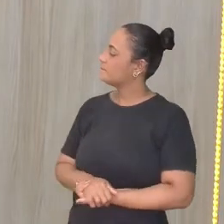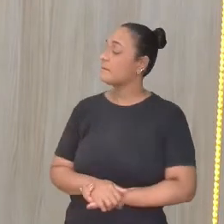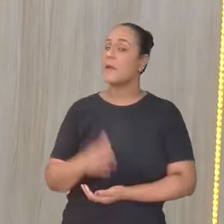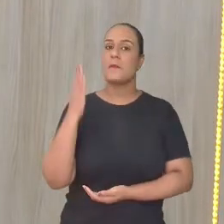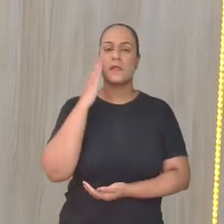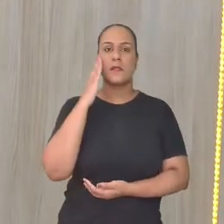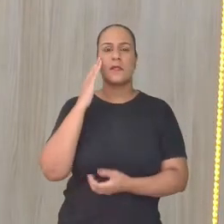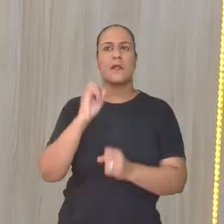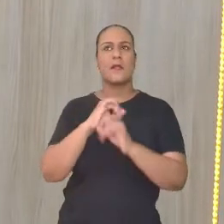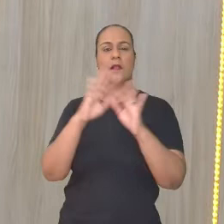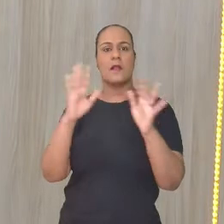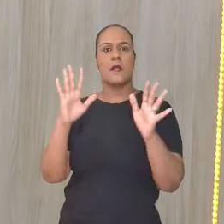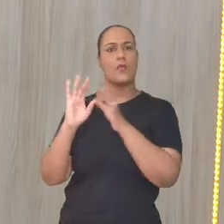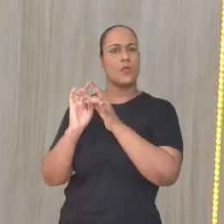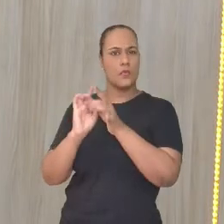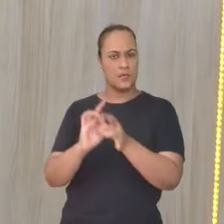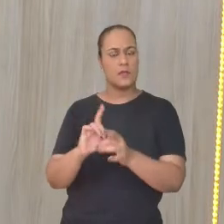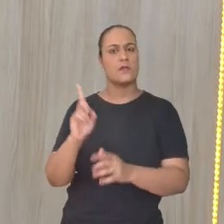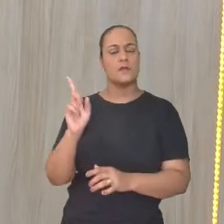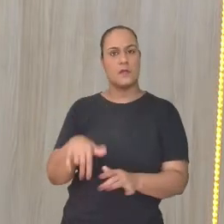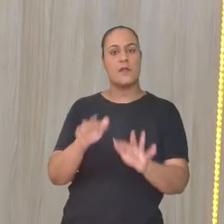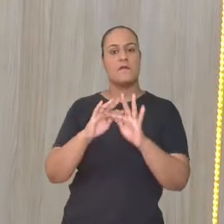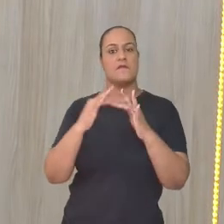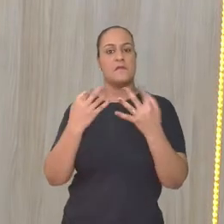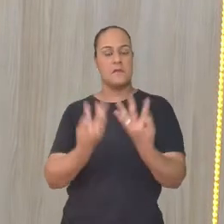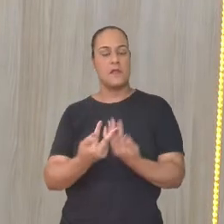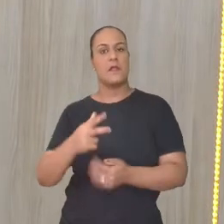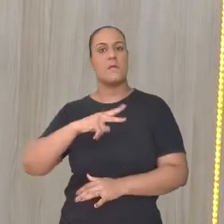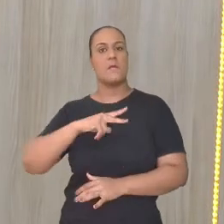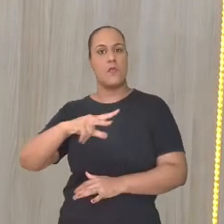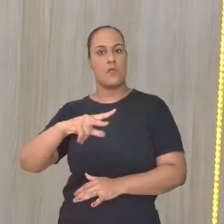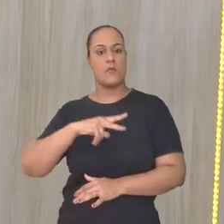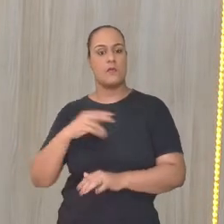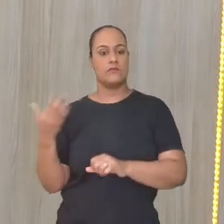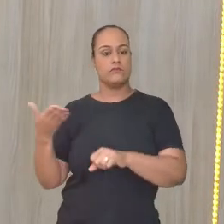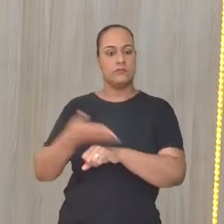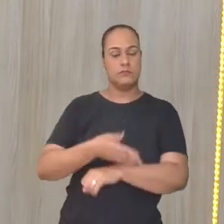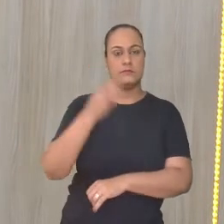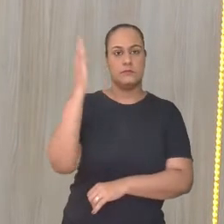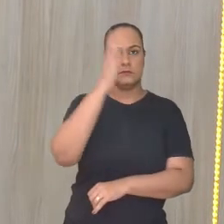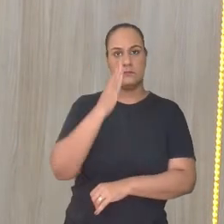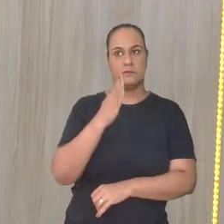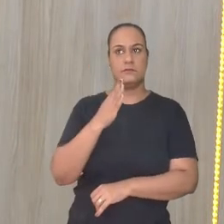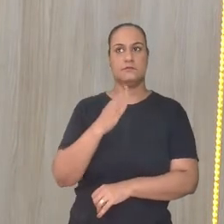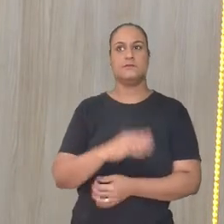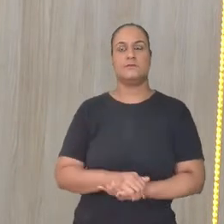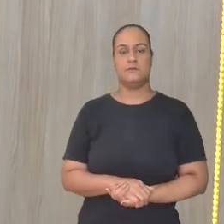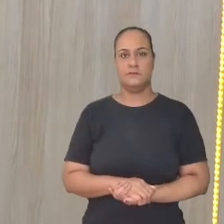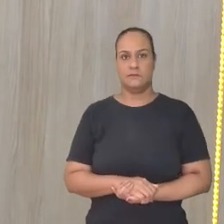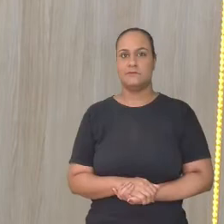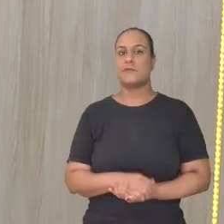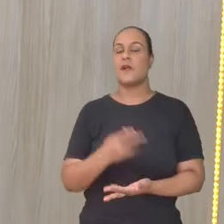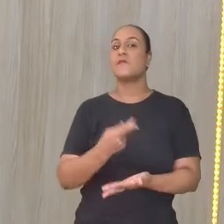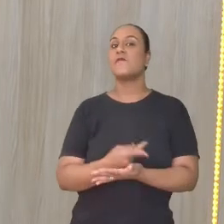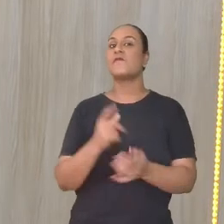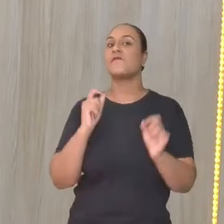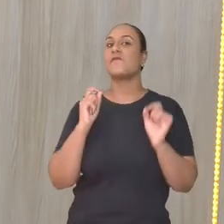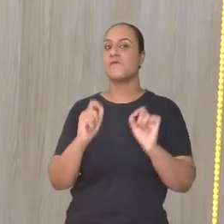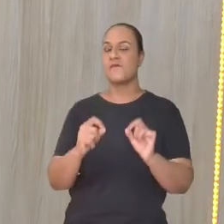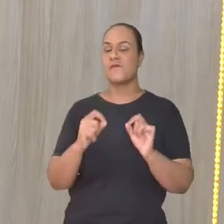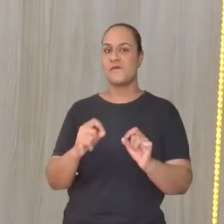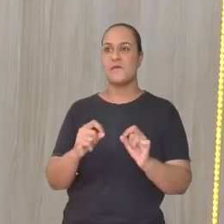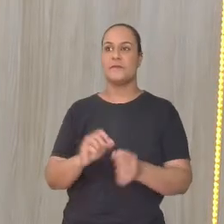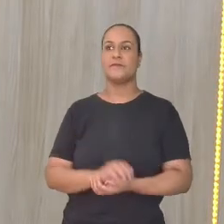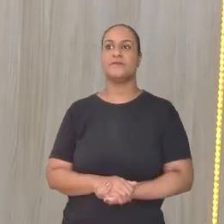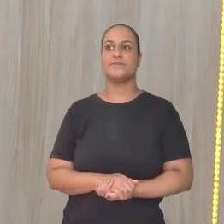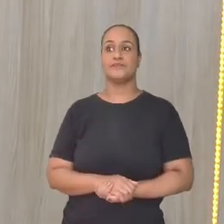né? O contexto era esse. A família real aqui, e aí a gente vai ver o que é que vai rolar aí no contexto da